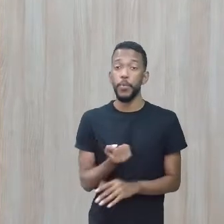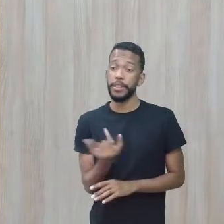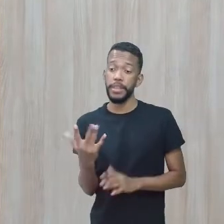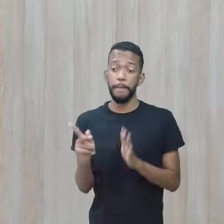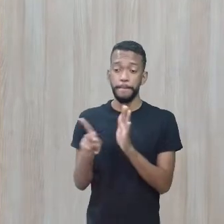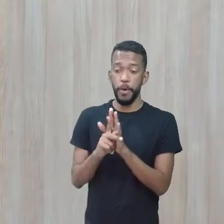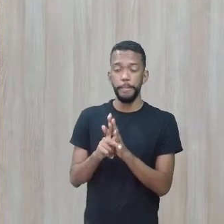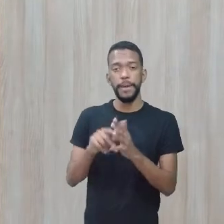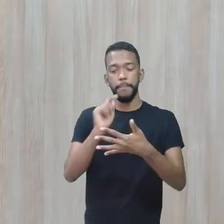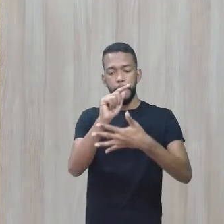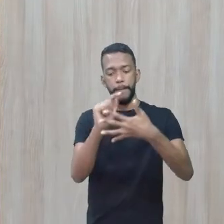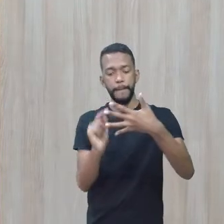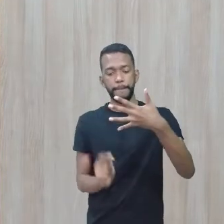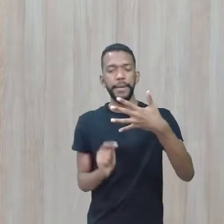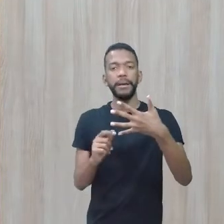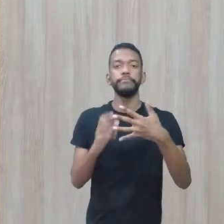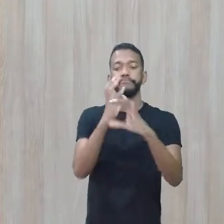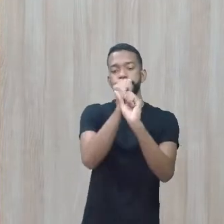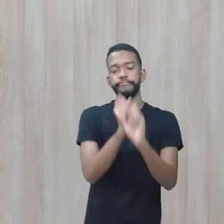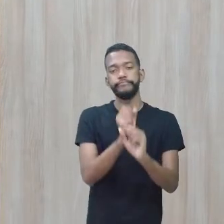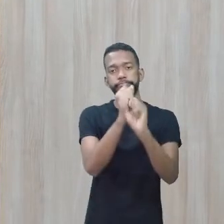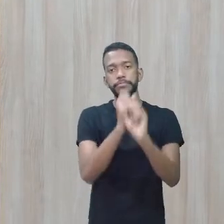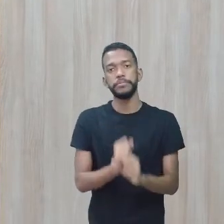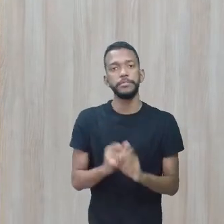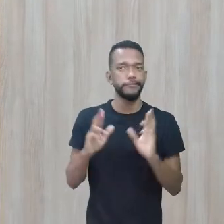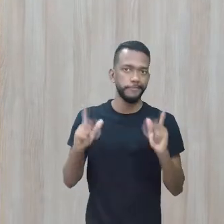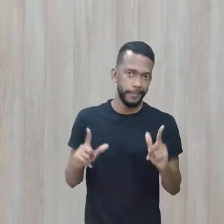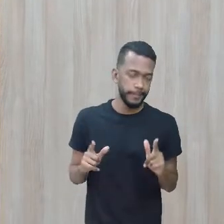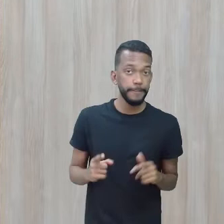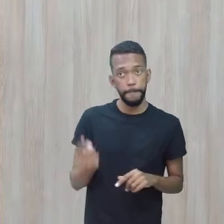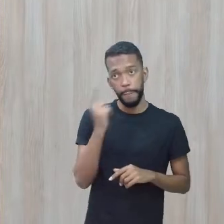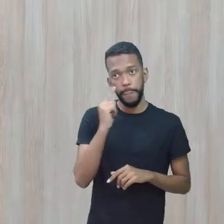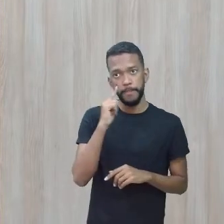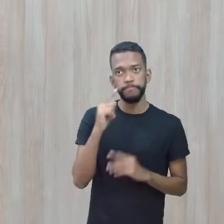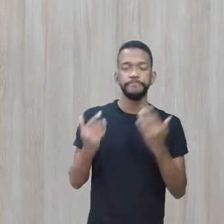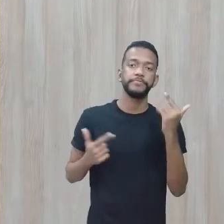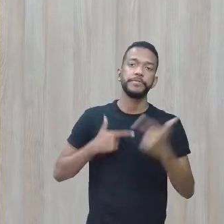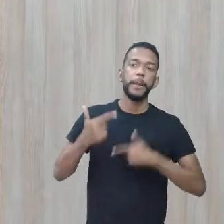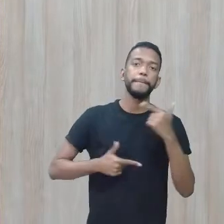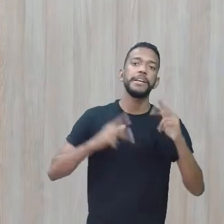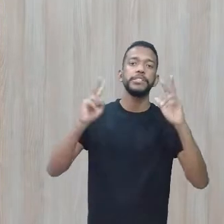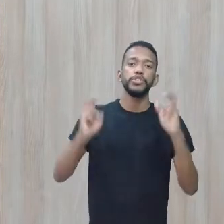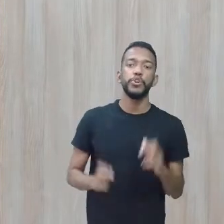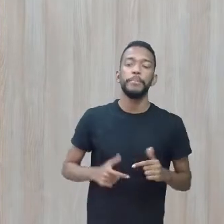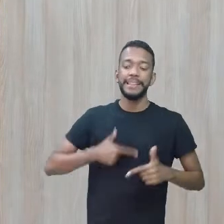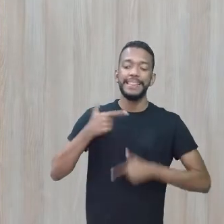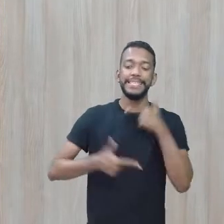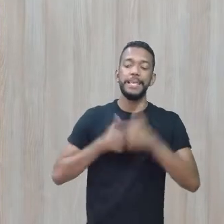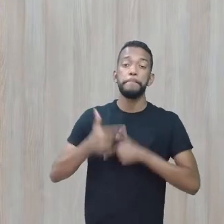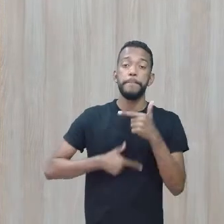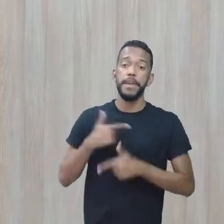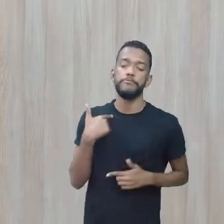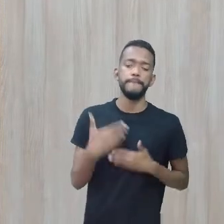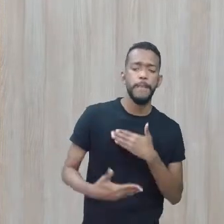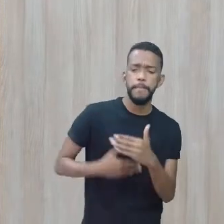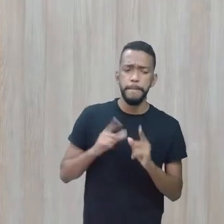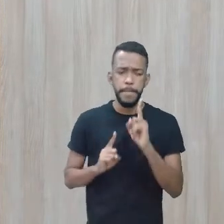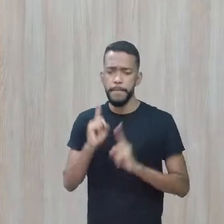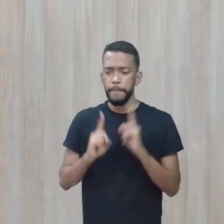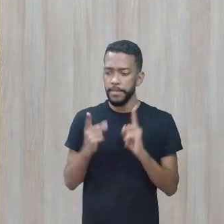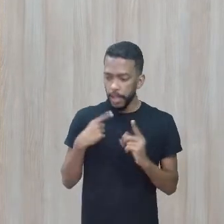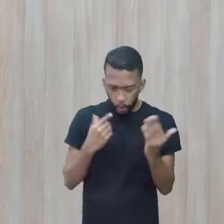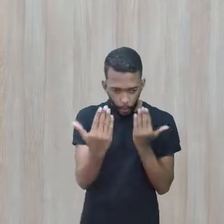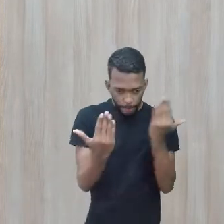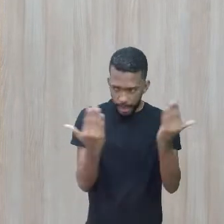Então, eu acho que não é essa a ideia, não. Quando a gente trabalha com essa noção de desempenho, a gente tem a comparação entre